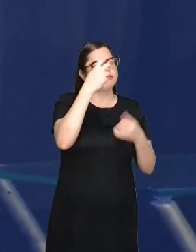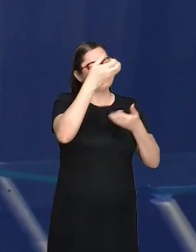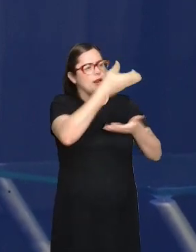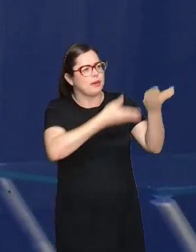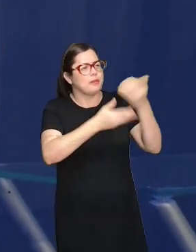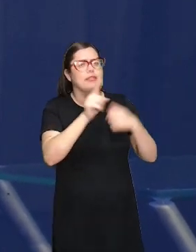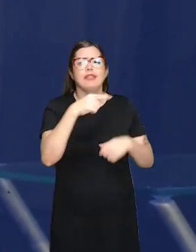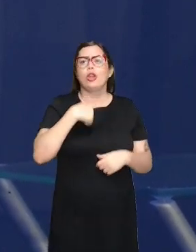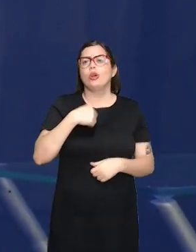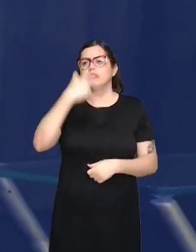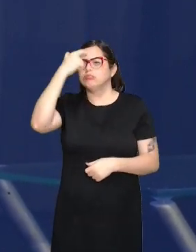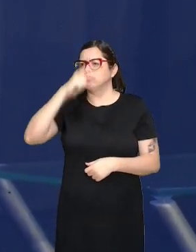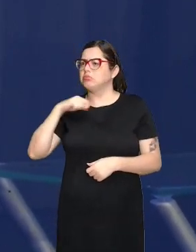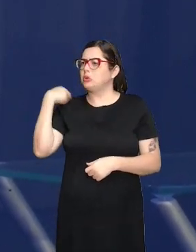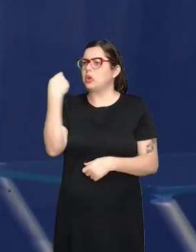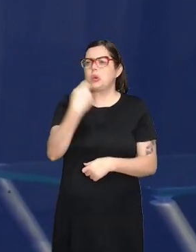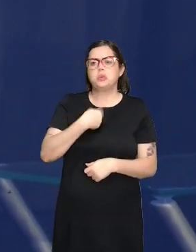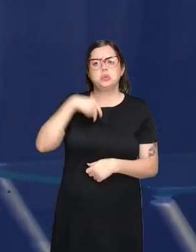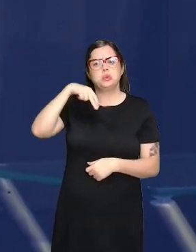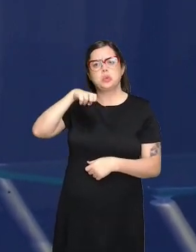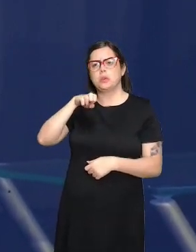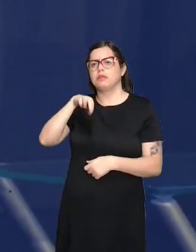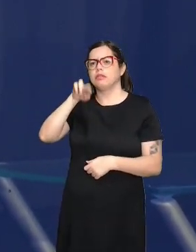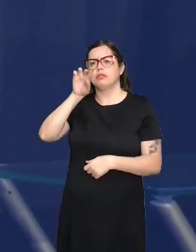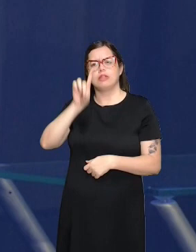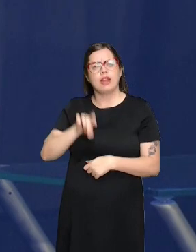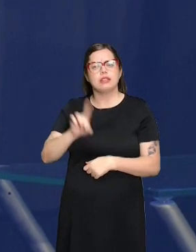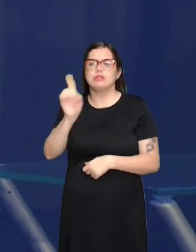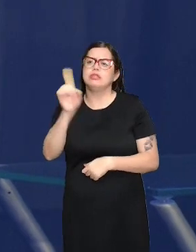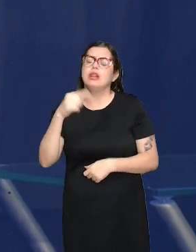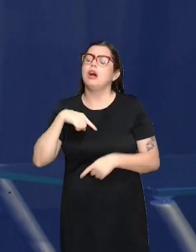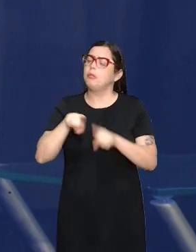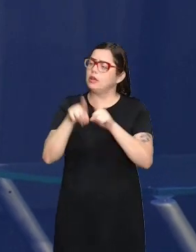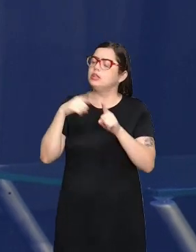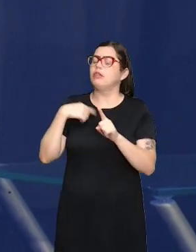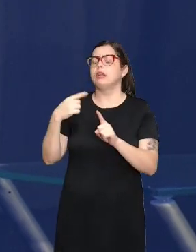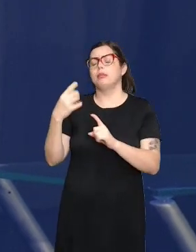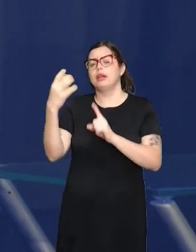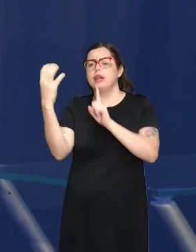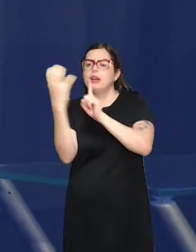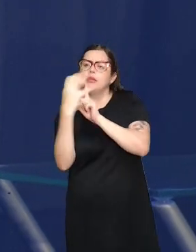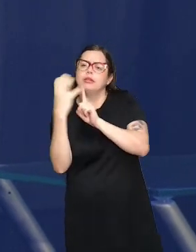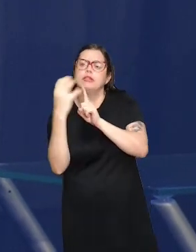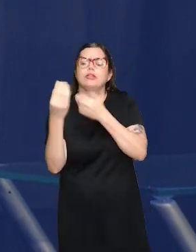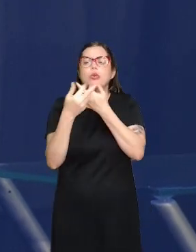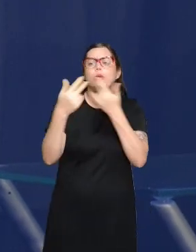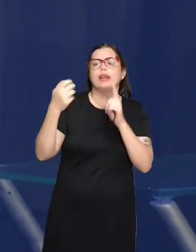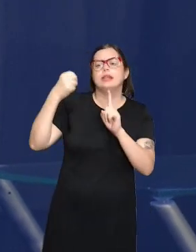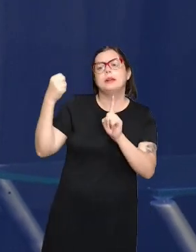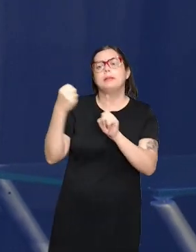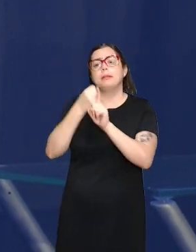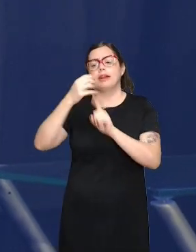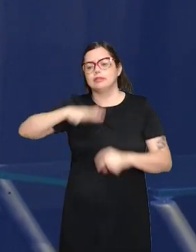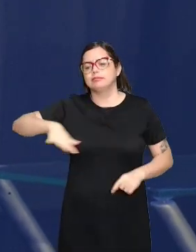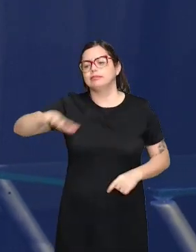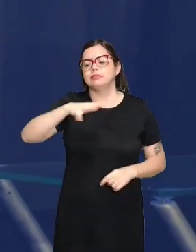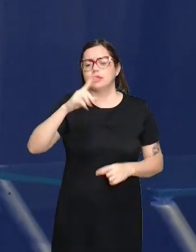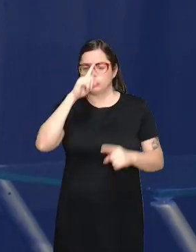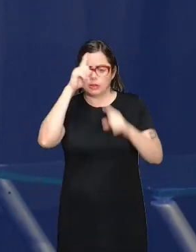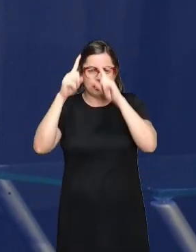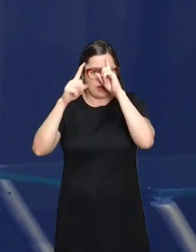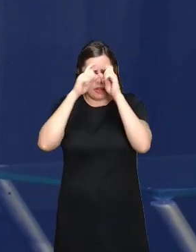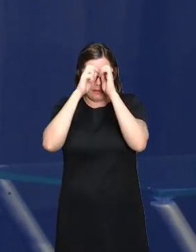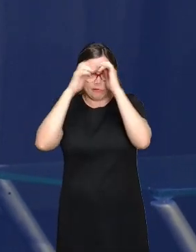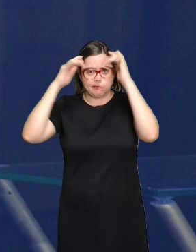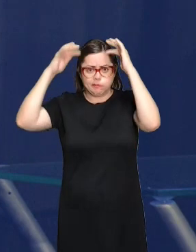nossas emoções, como é que a gente se comporta diferente, como é que também é uma porta para uma criatividade. E eu acho que hoje essa conversa está muito mais disseminada, mas eu acho